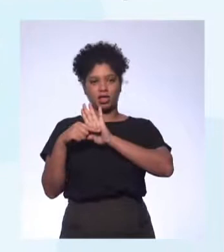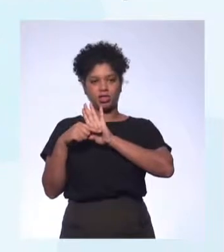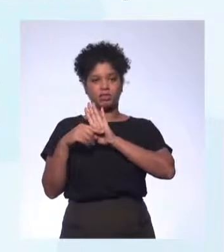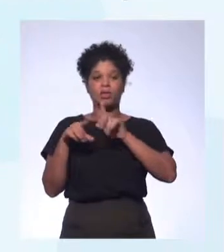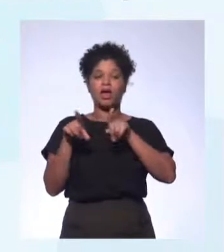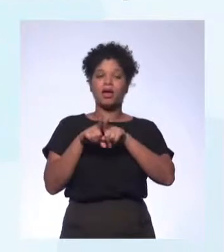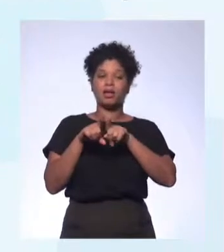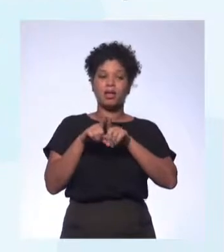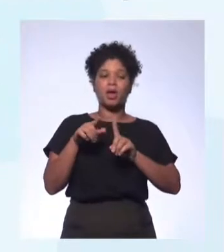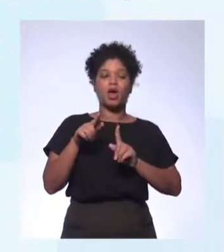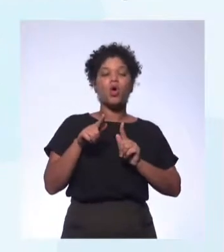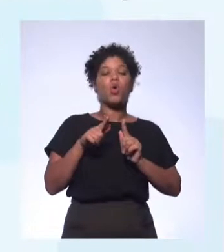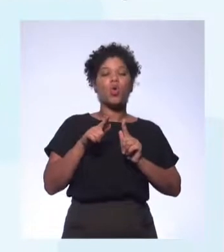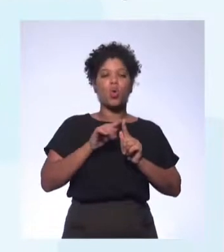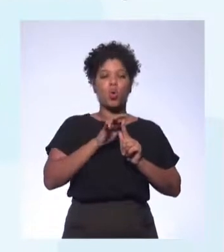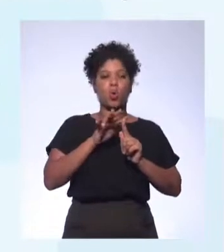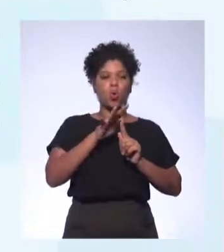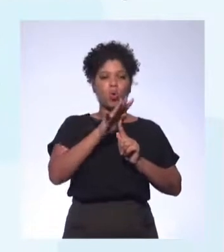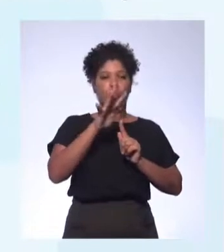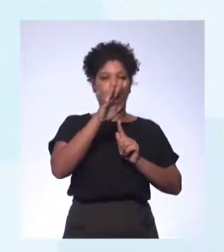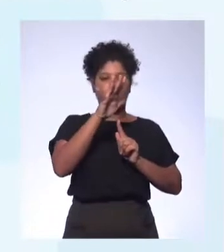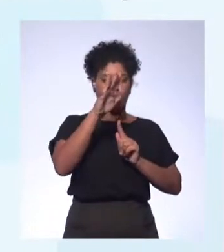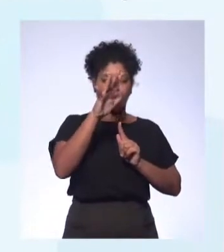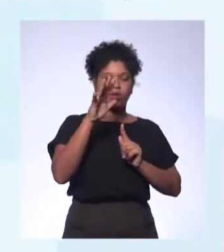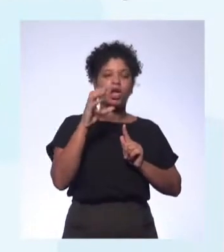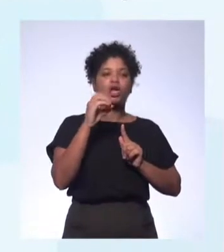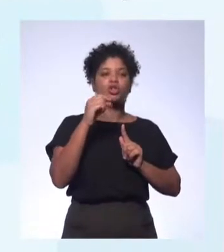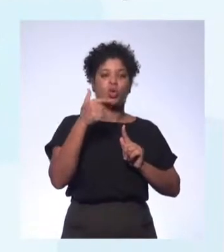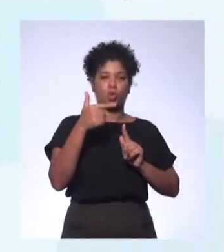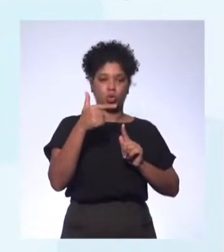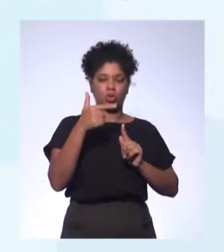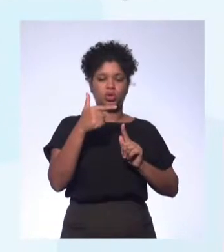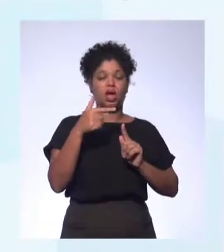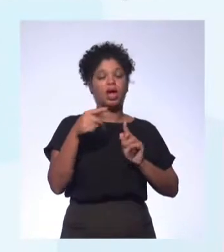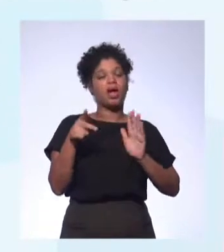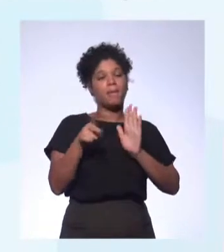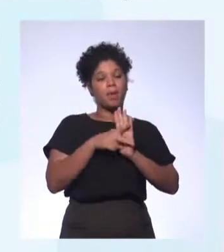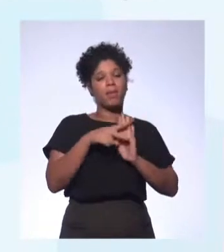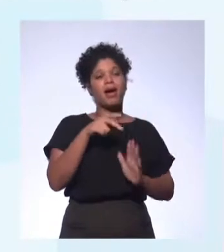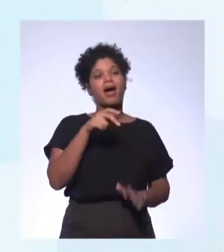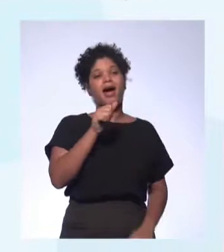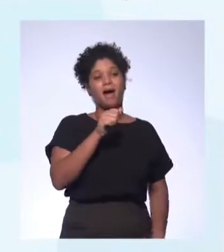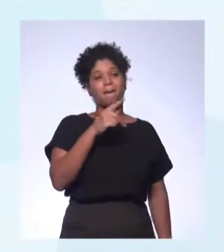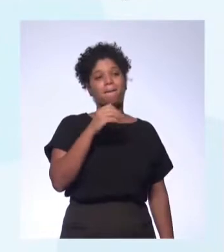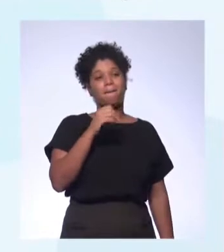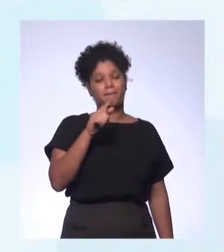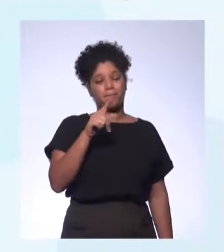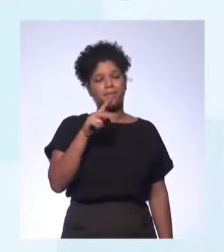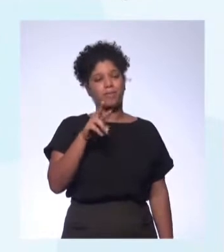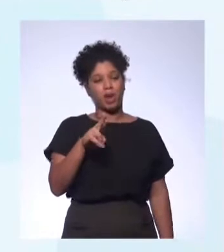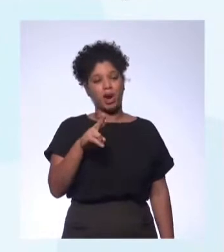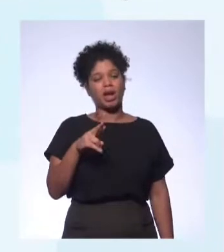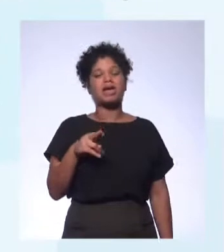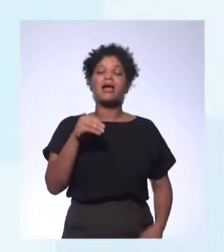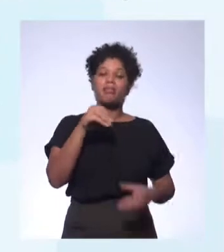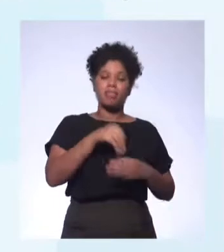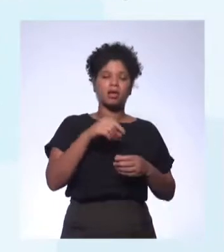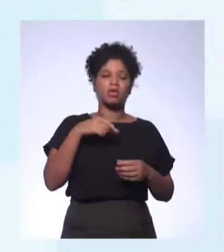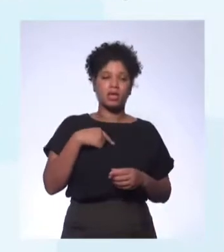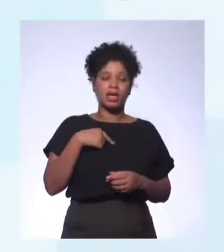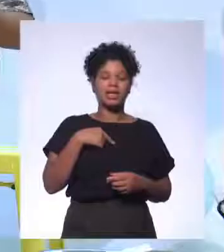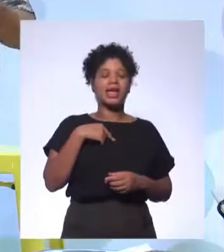dissolvido na água só que o gás de oxigênio é uma molécula Apolar Ok possui cargas elétricas